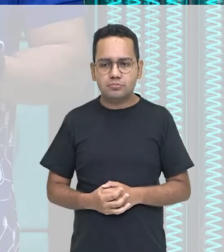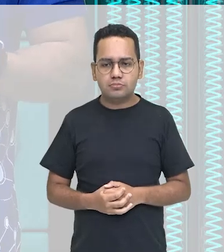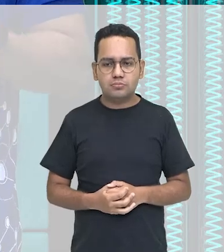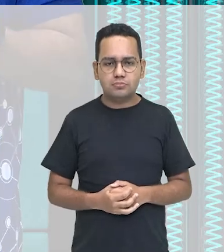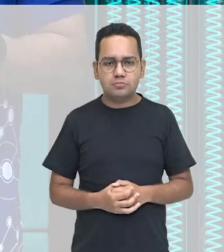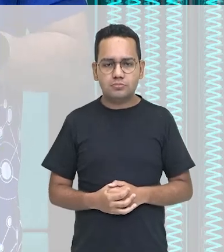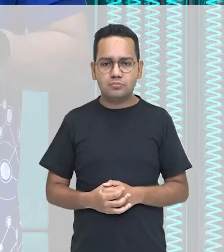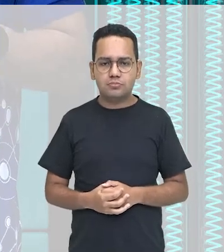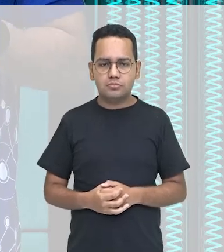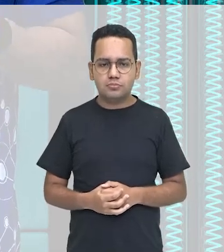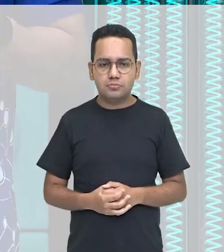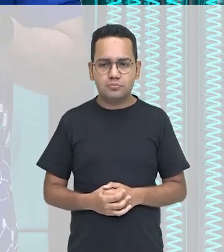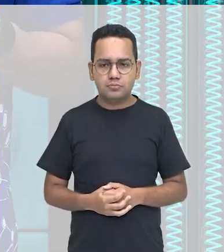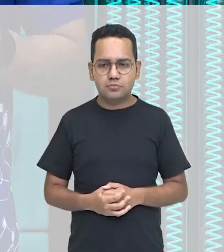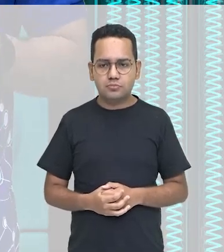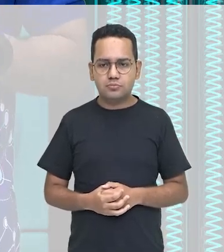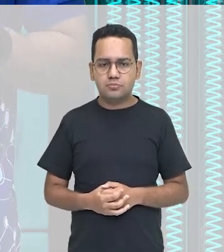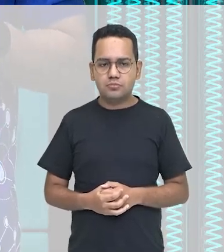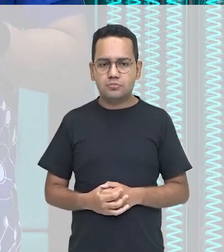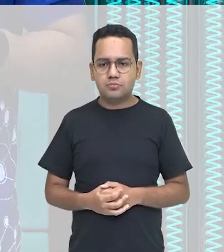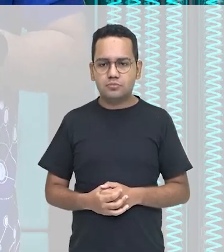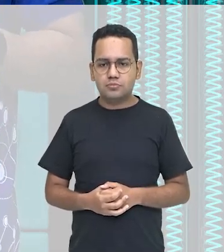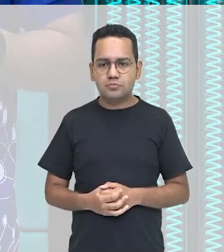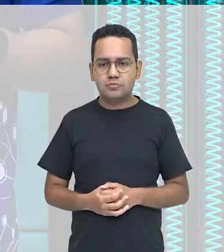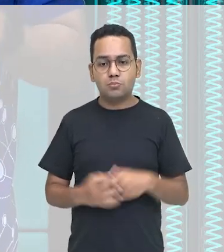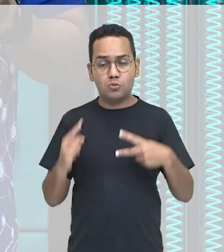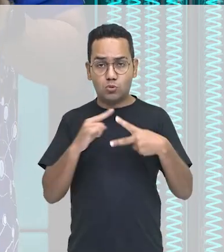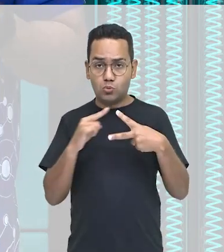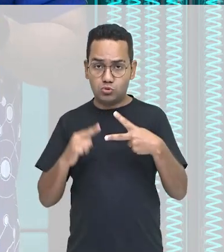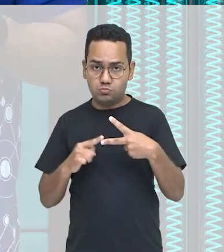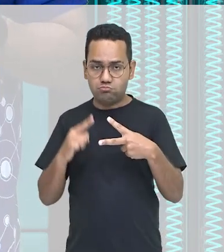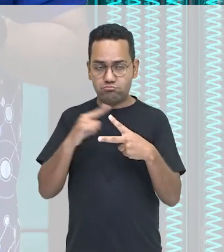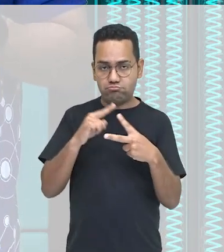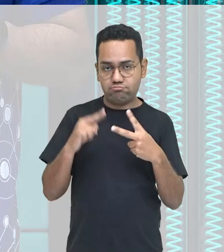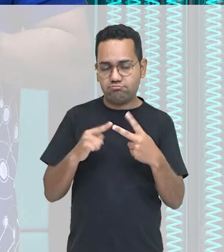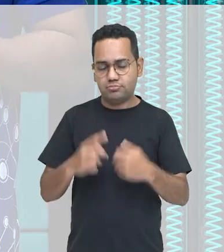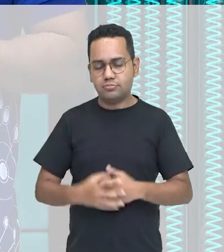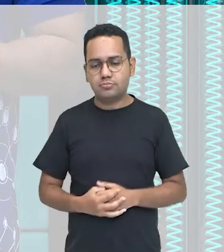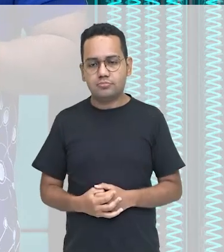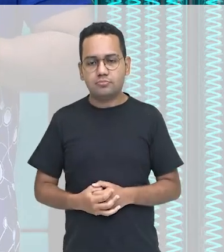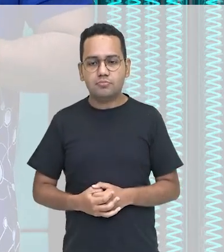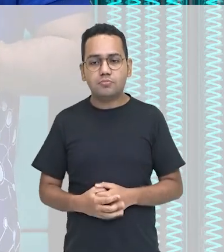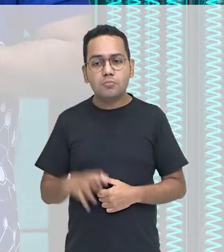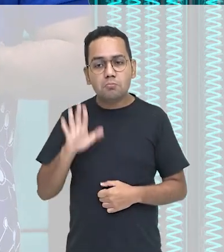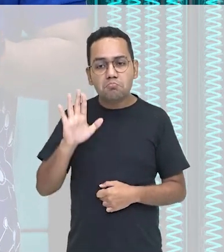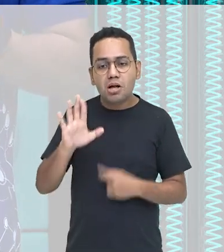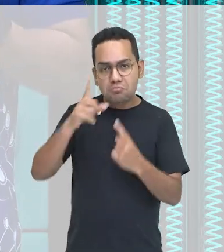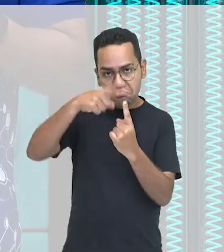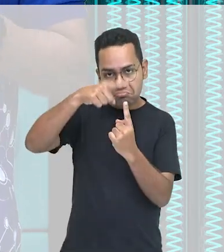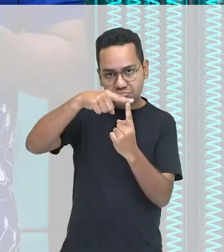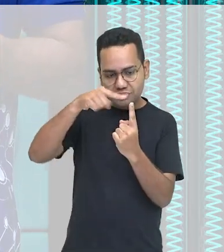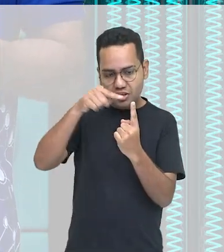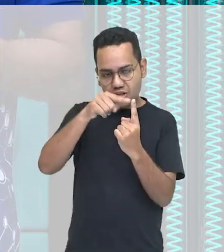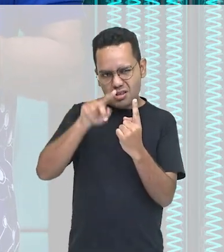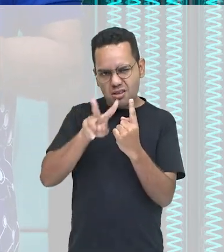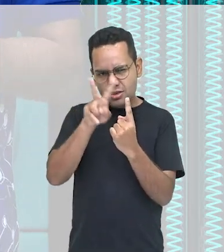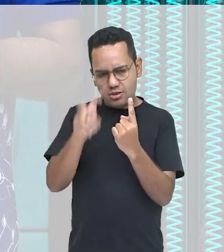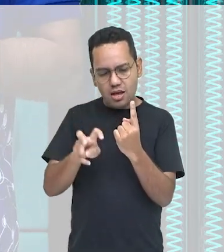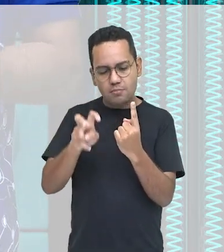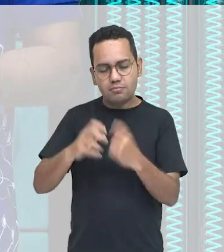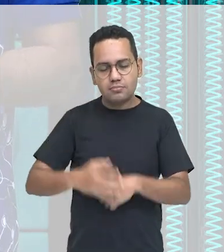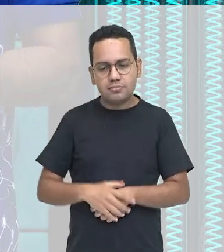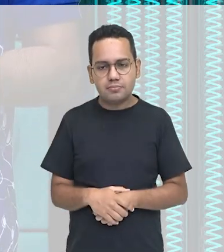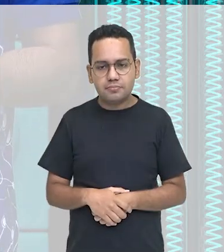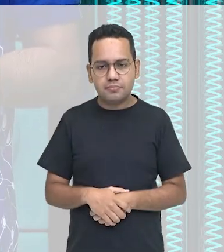definição? Nós temos dois, nós temos tipo 1 e 2. A oração condicional 1 ela é caracterizada por